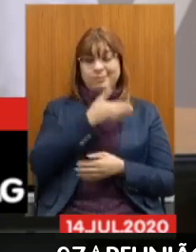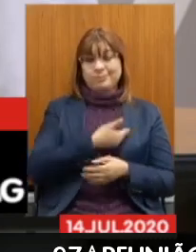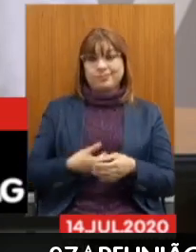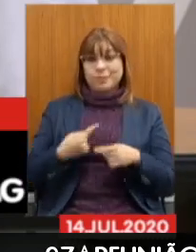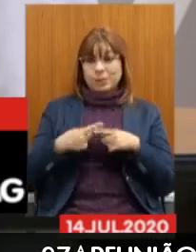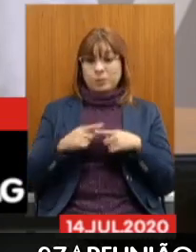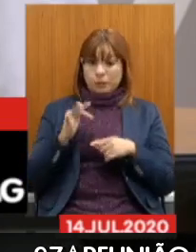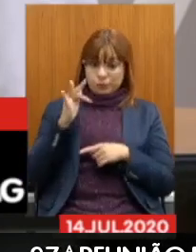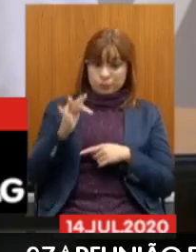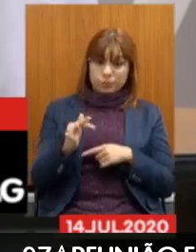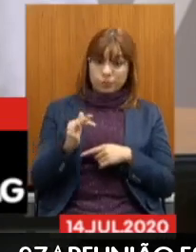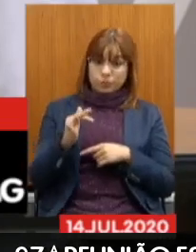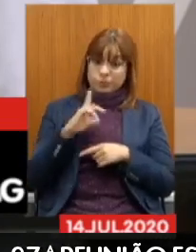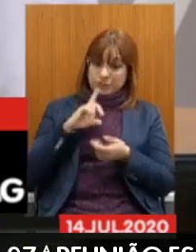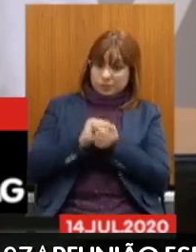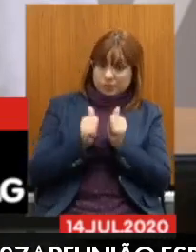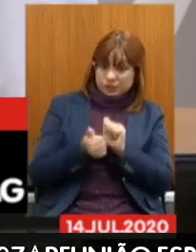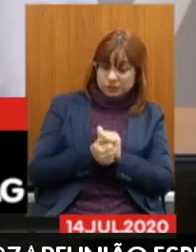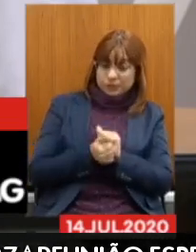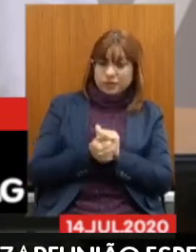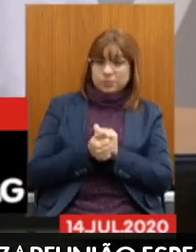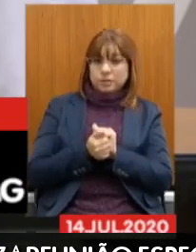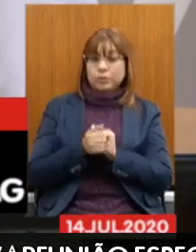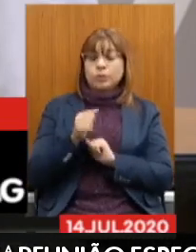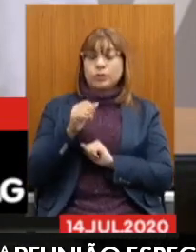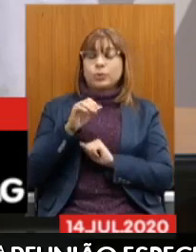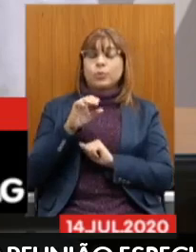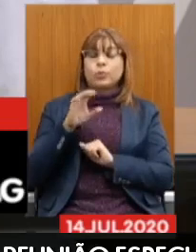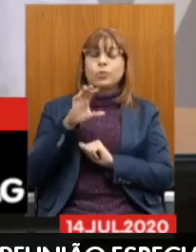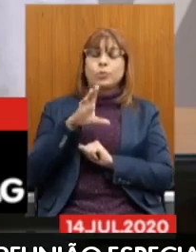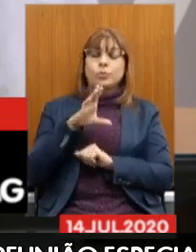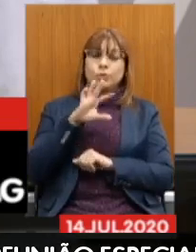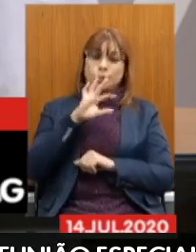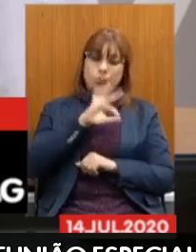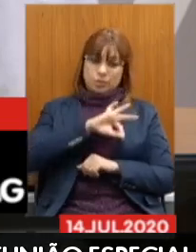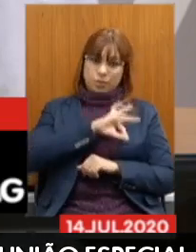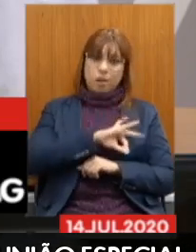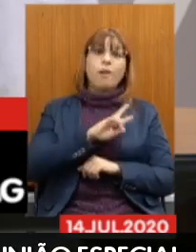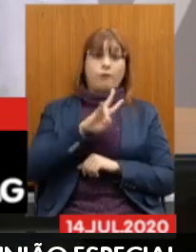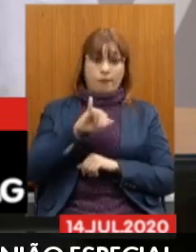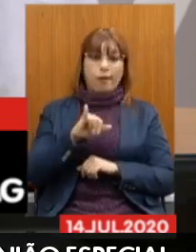salarial, tem uma parte do seu salário abocanhada por uma alíquota maior.